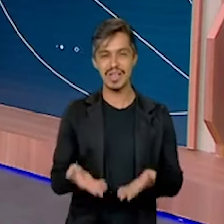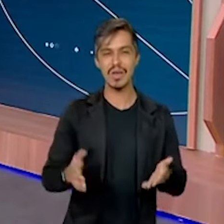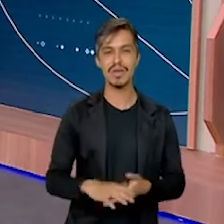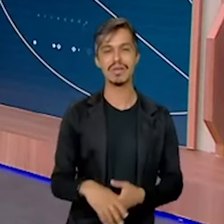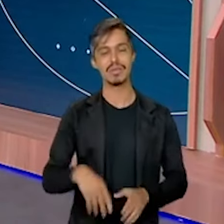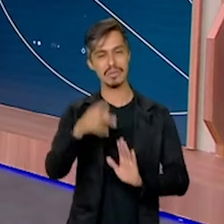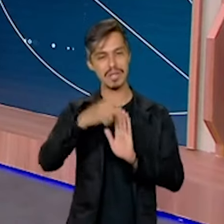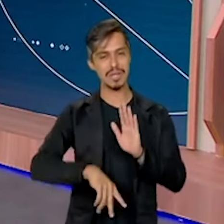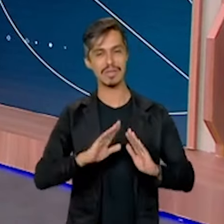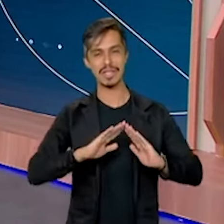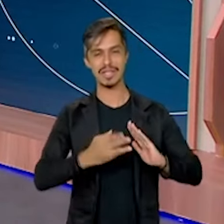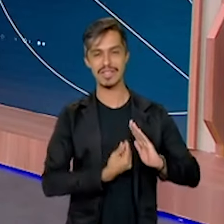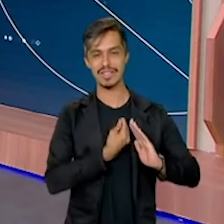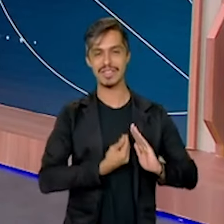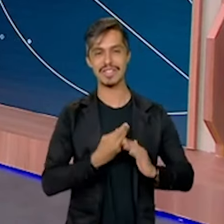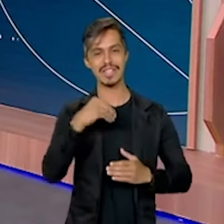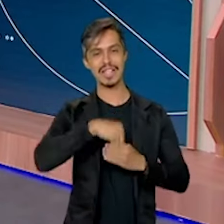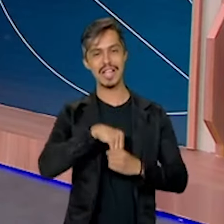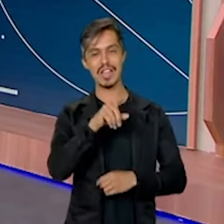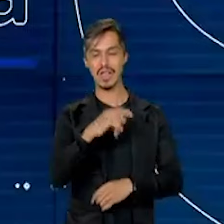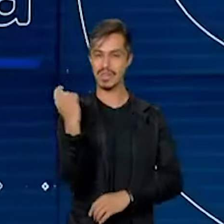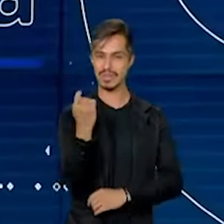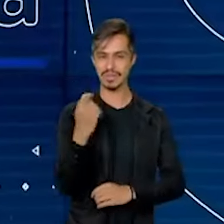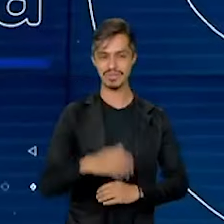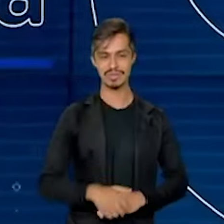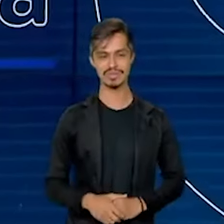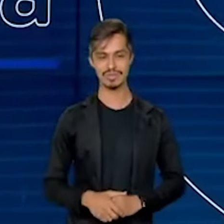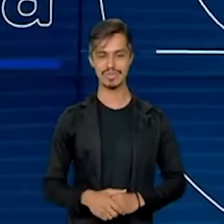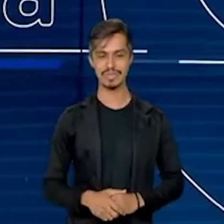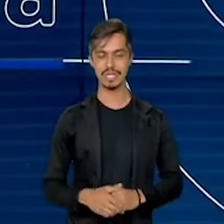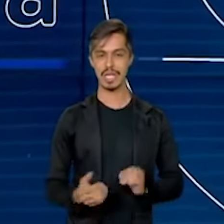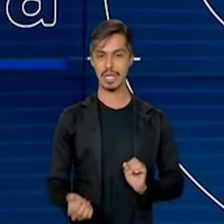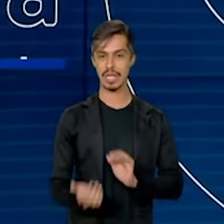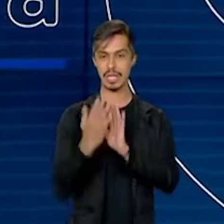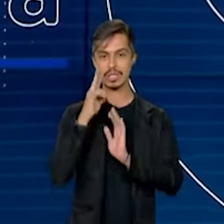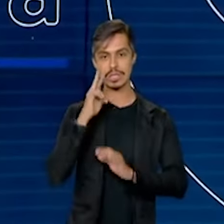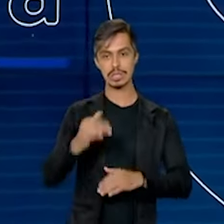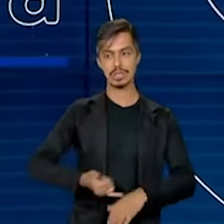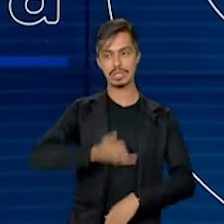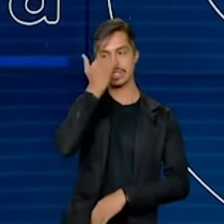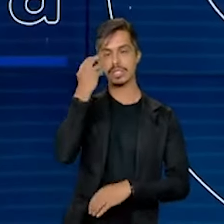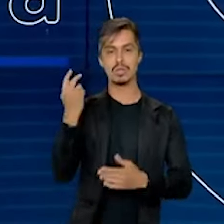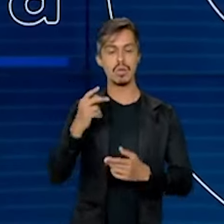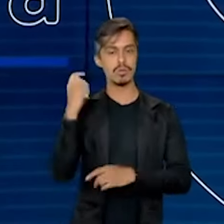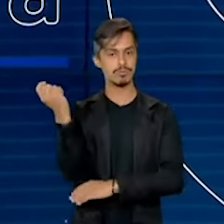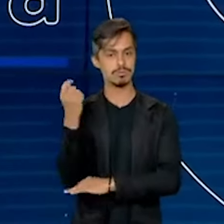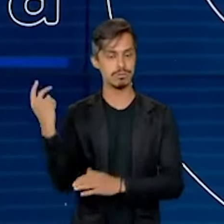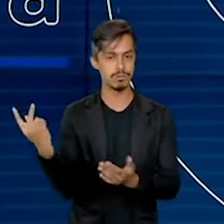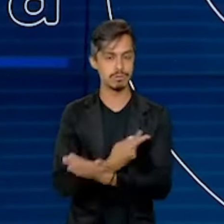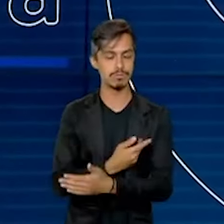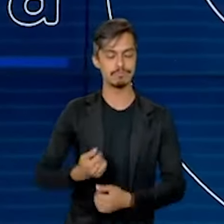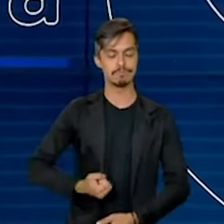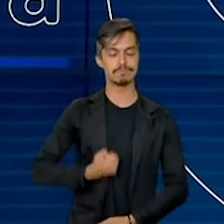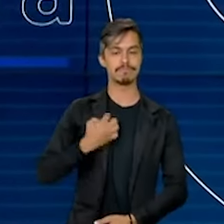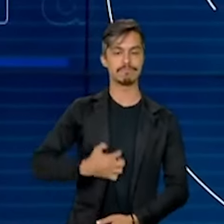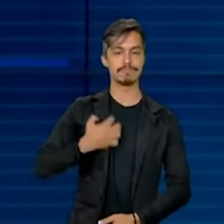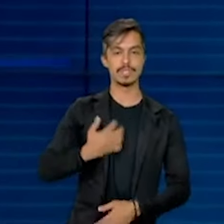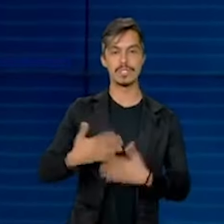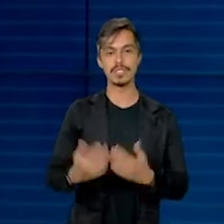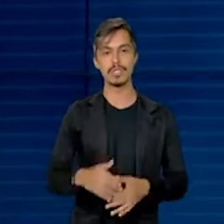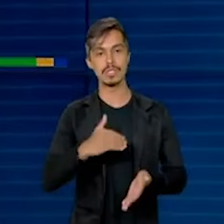do programa Minha Casa Minha Vida no Rio Grande do Sul. E diante da tragédia pela qual o povo gaúcho passou, o ministro da